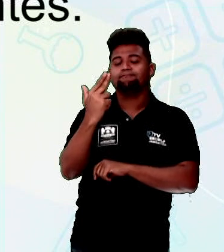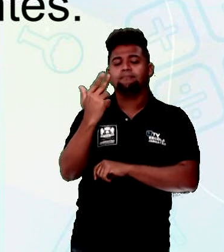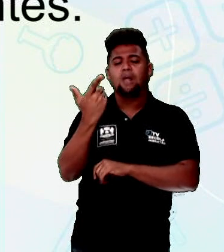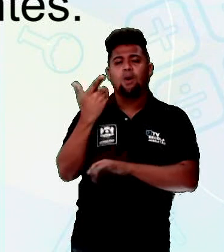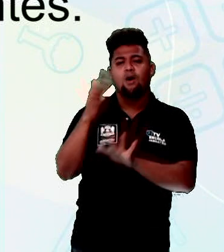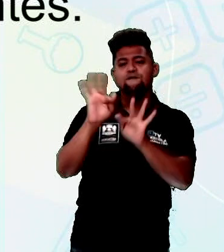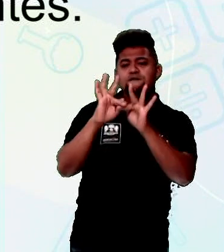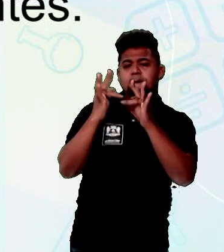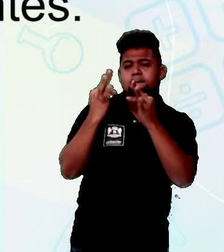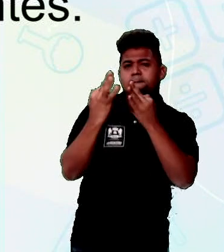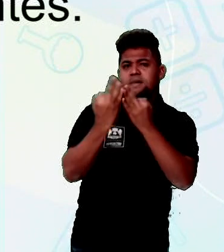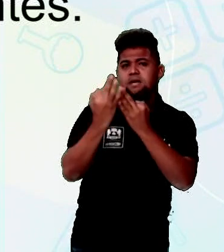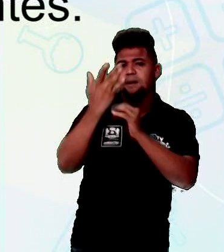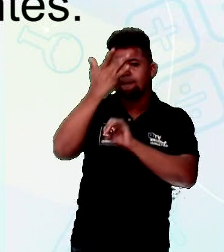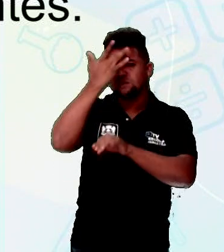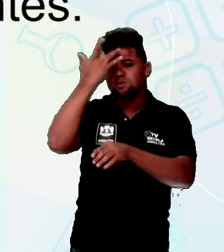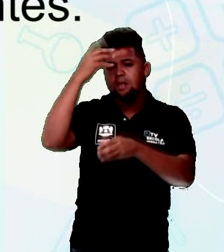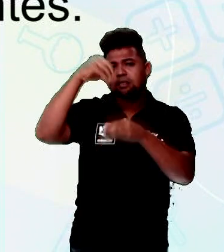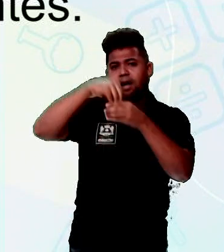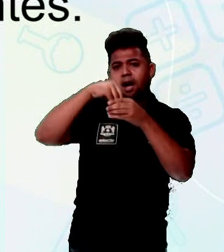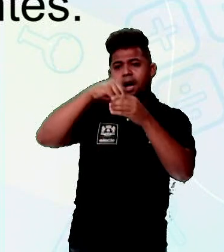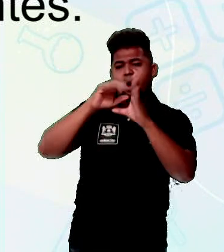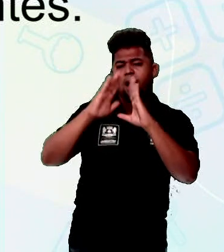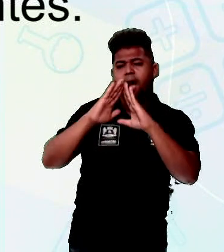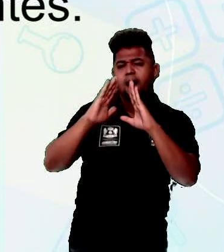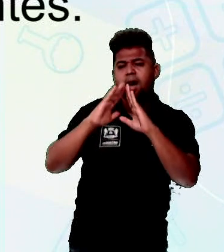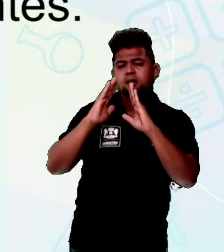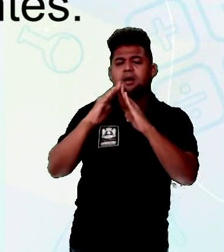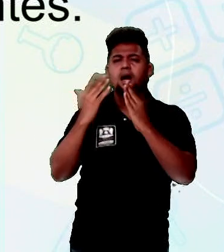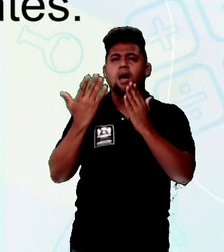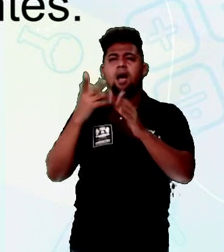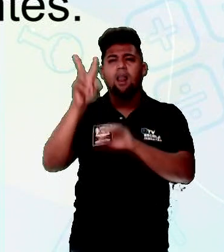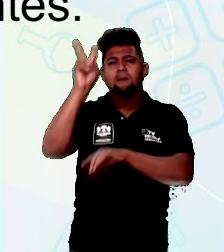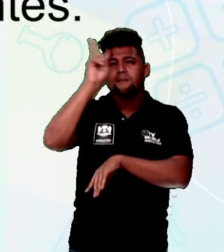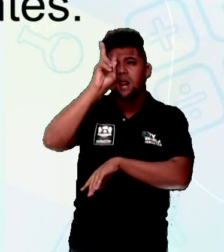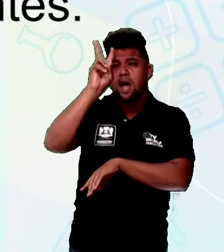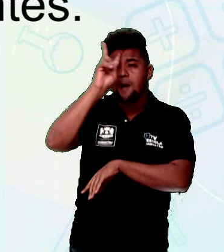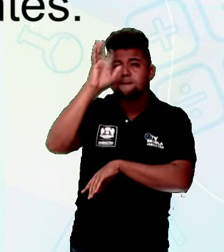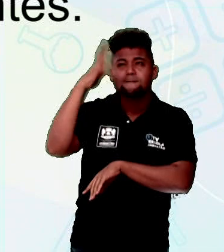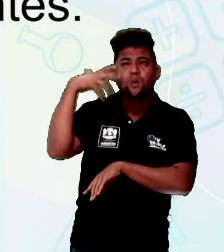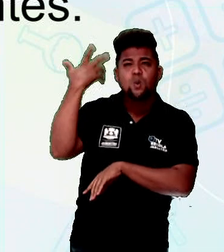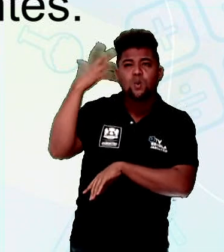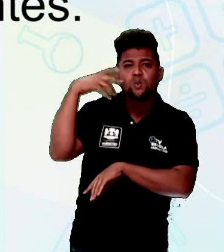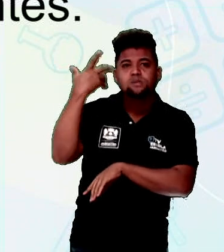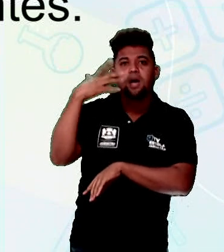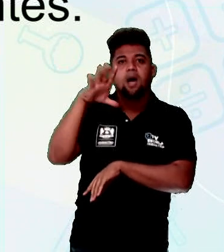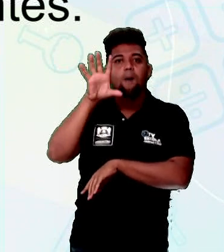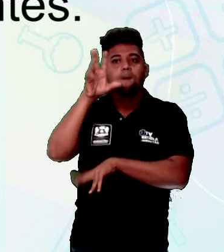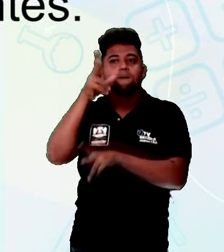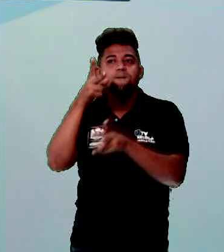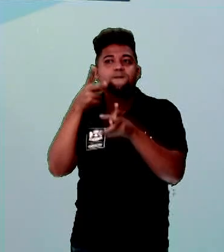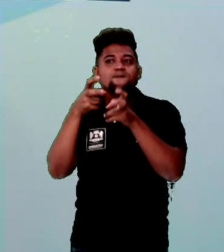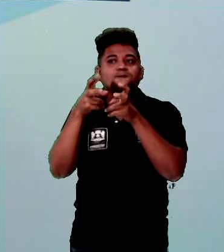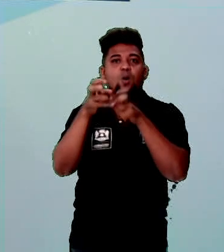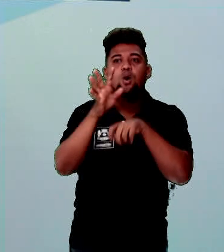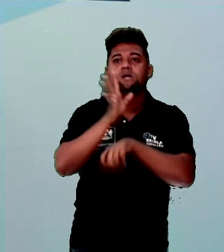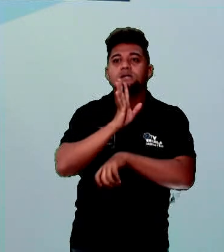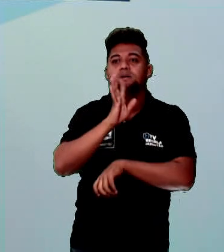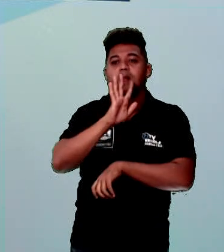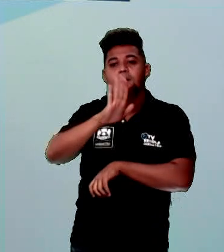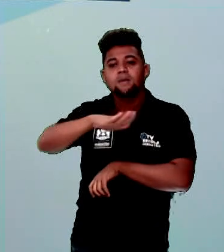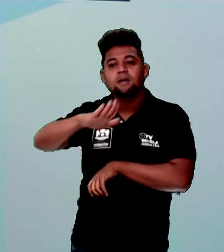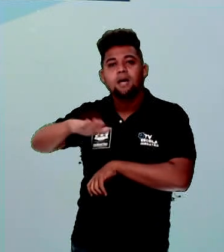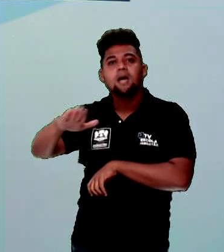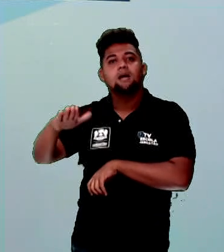mundo que mora na sua casa e tentem lembrar daquelas canções que vocês ouviam, canções de roda e outros tipos de canções que vocês